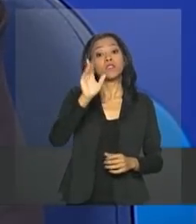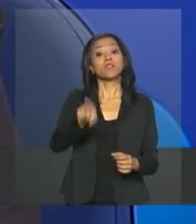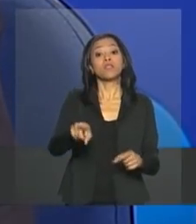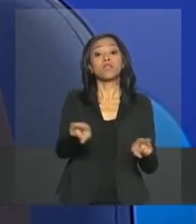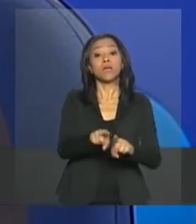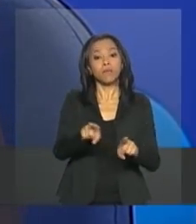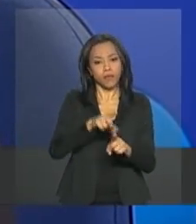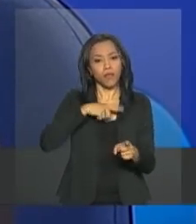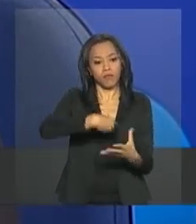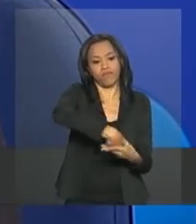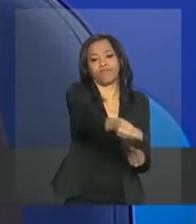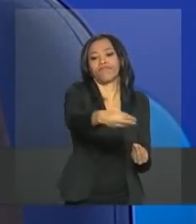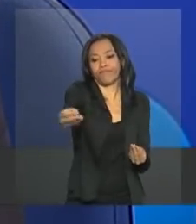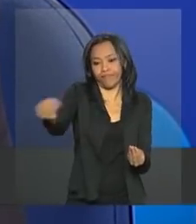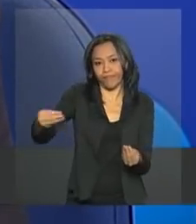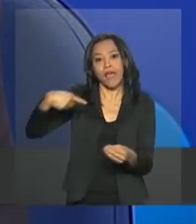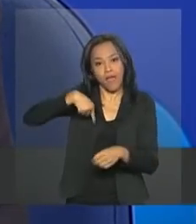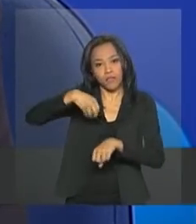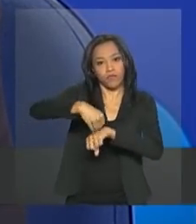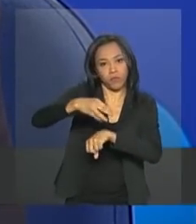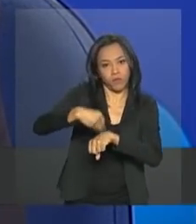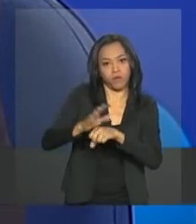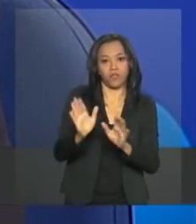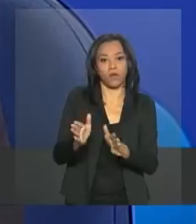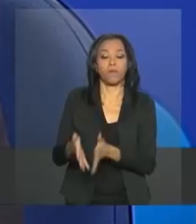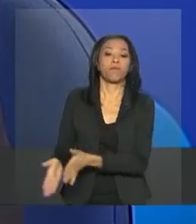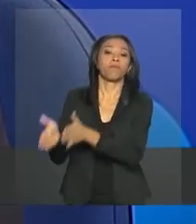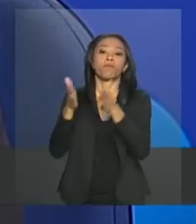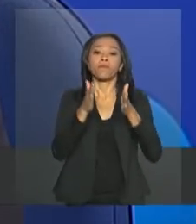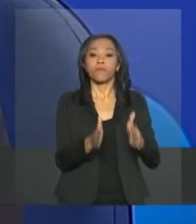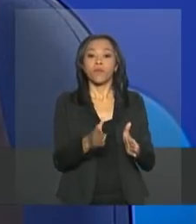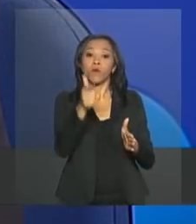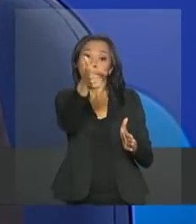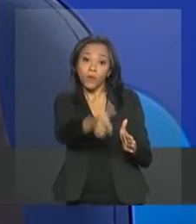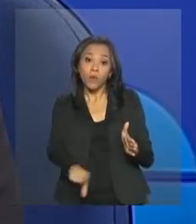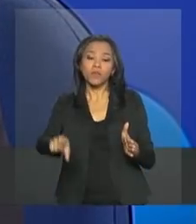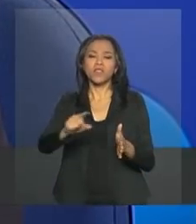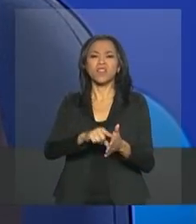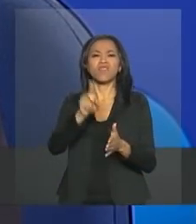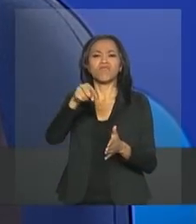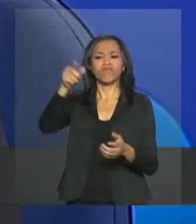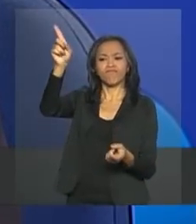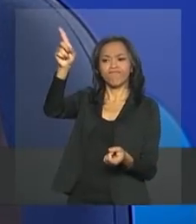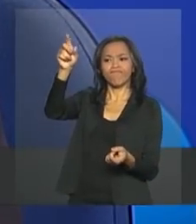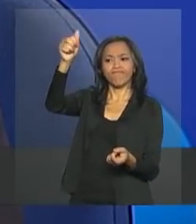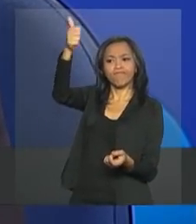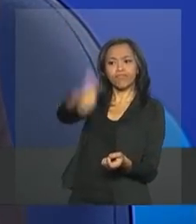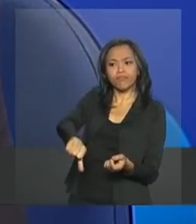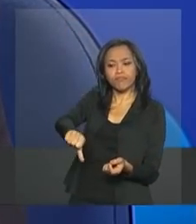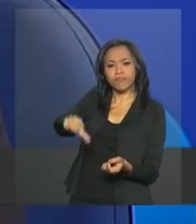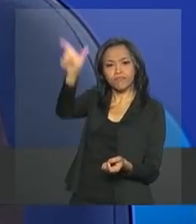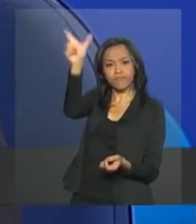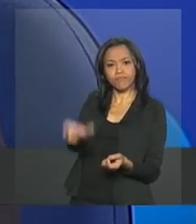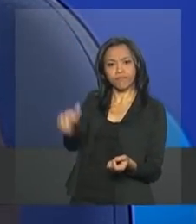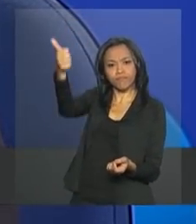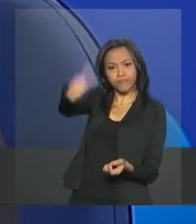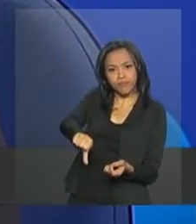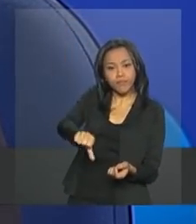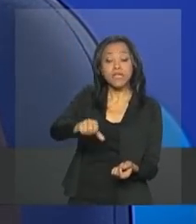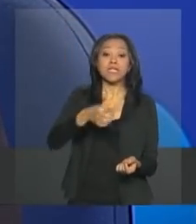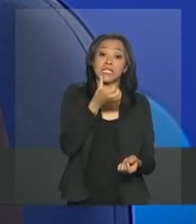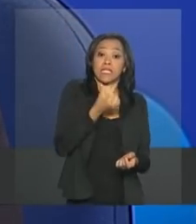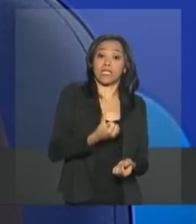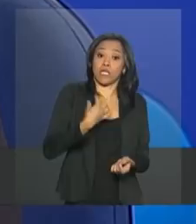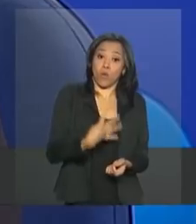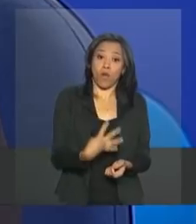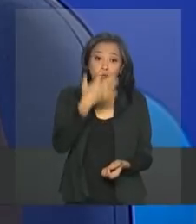esses dados aí é em relação ao tipo de eliminação neste segundo dia nós tivemos 64